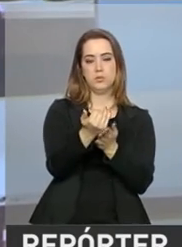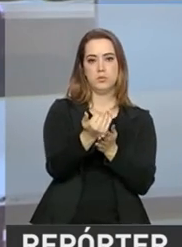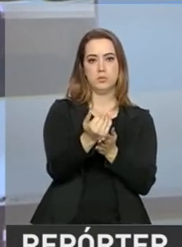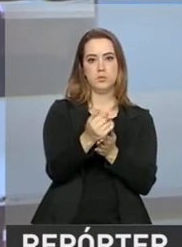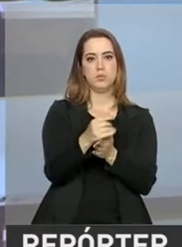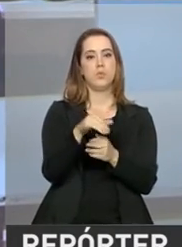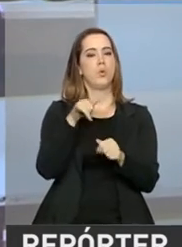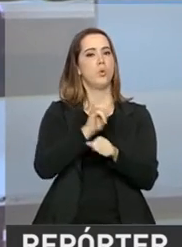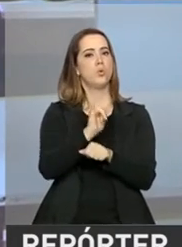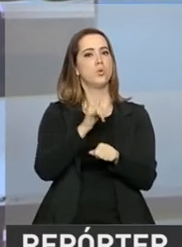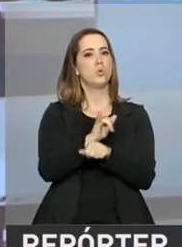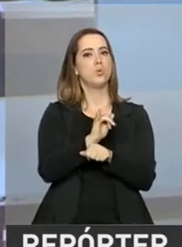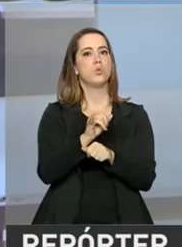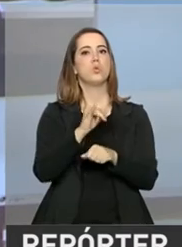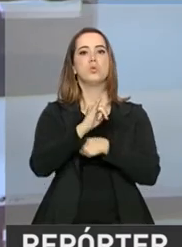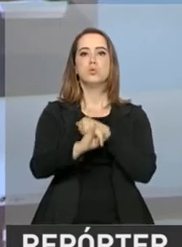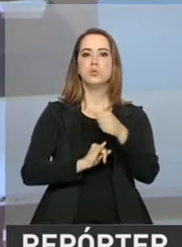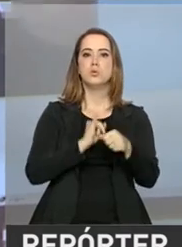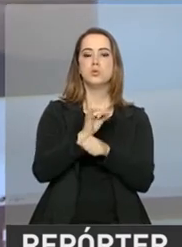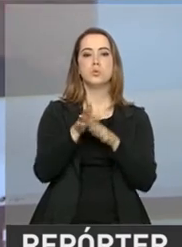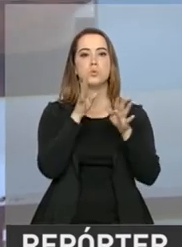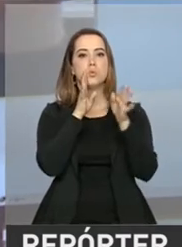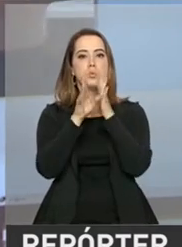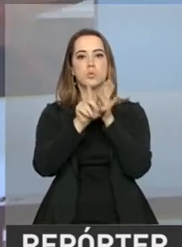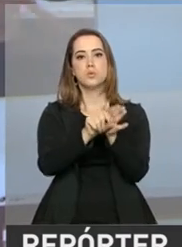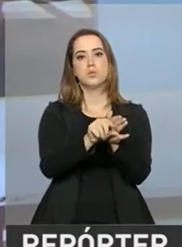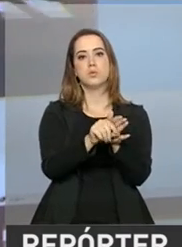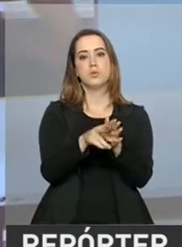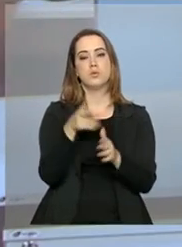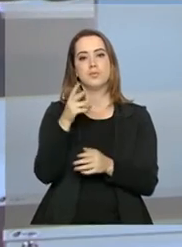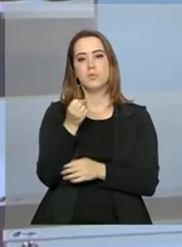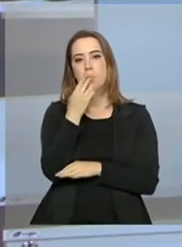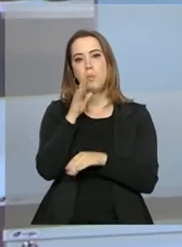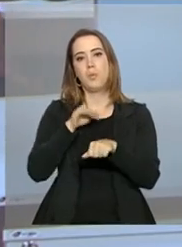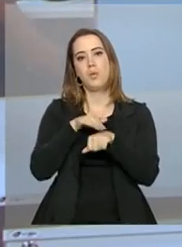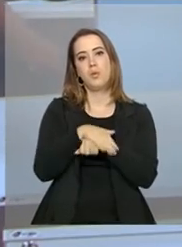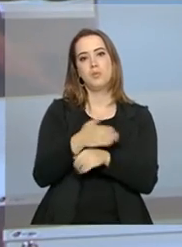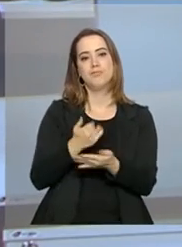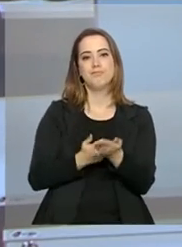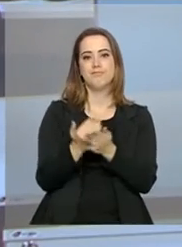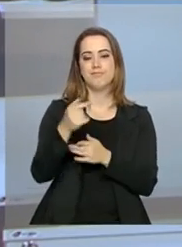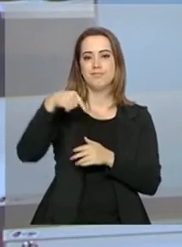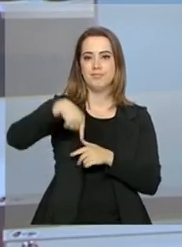no YouTube, na internet, no Facebook e no Twitter. Uma boa noite para você e